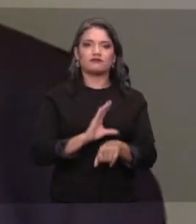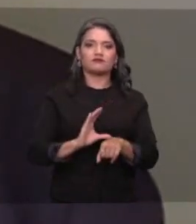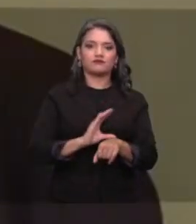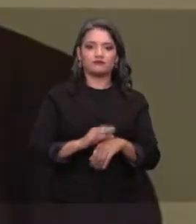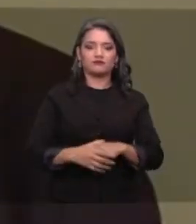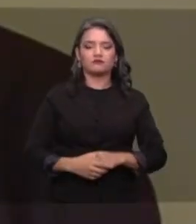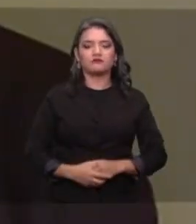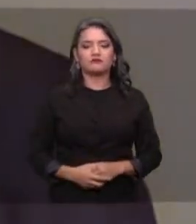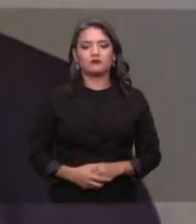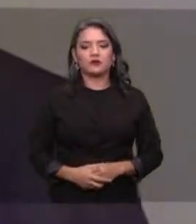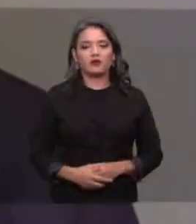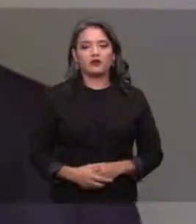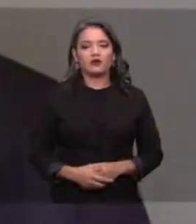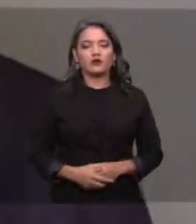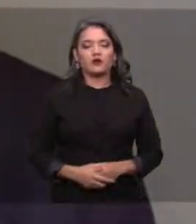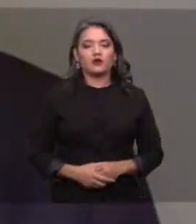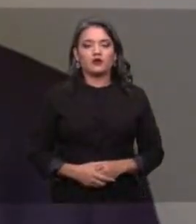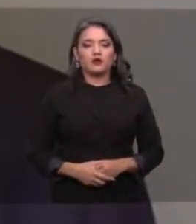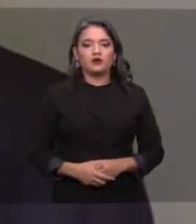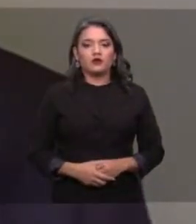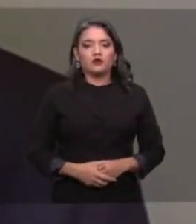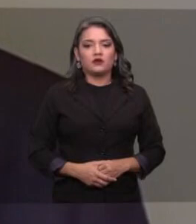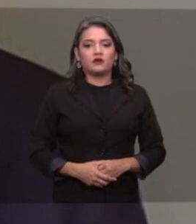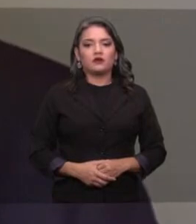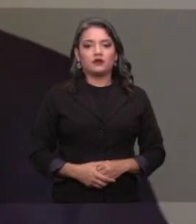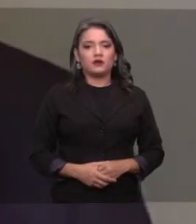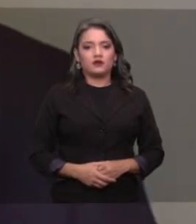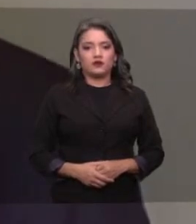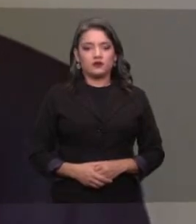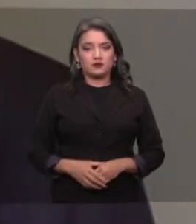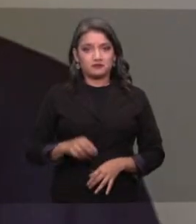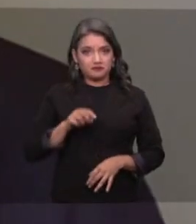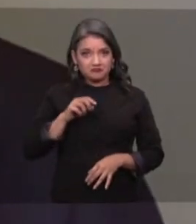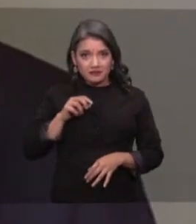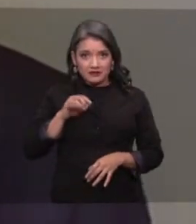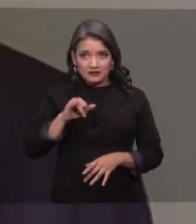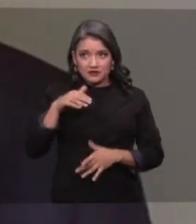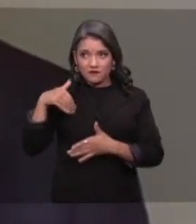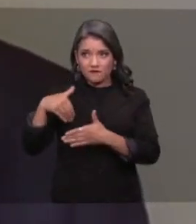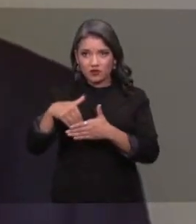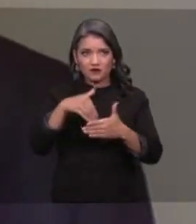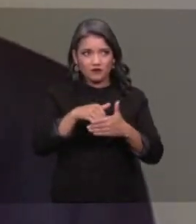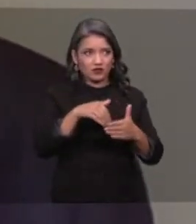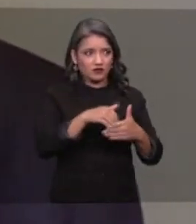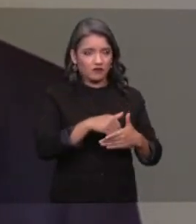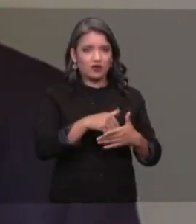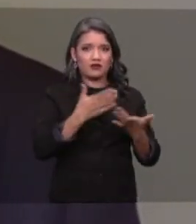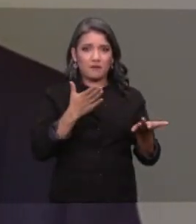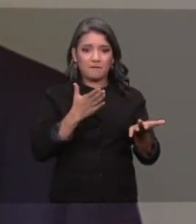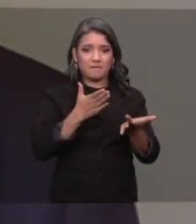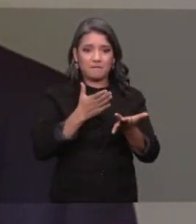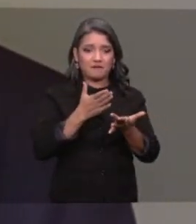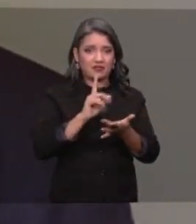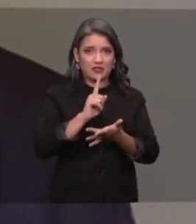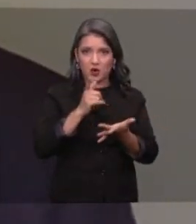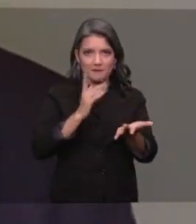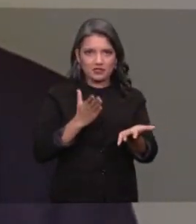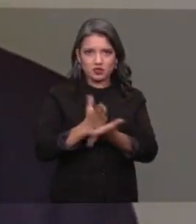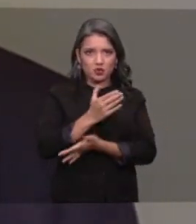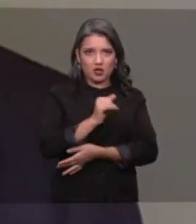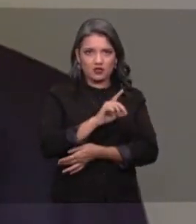fim, caso não se entenda pela inconstitucionalidade dos dispositivos